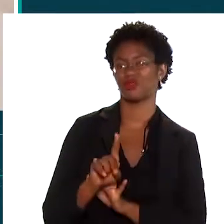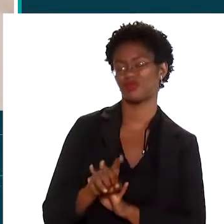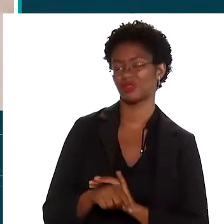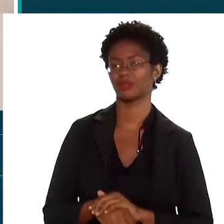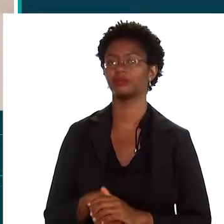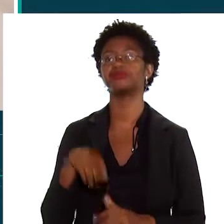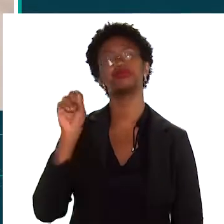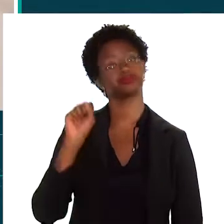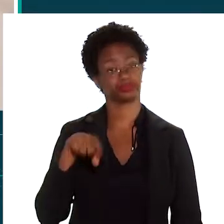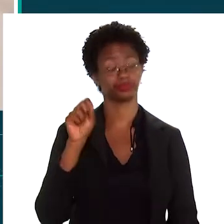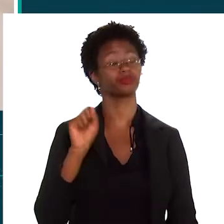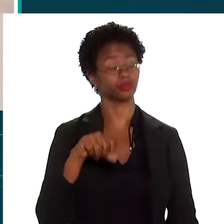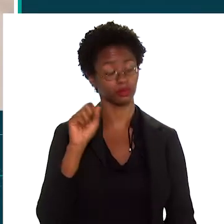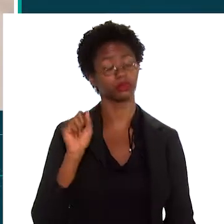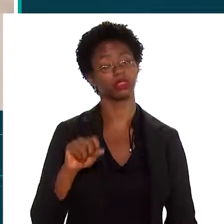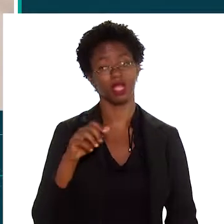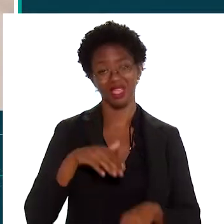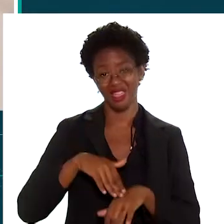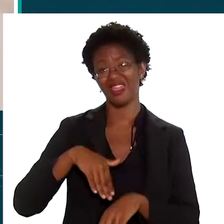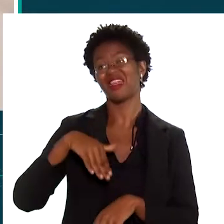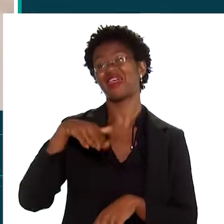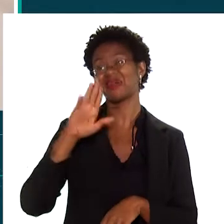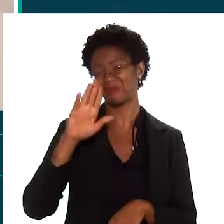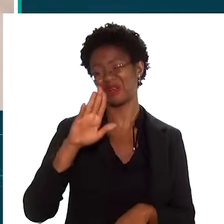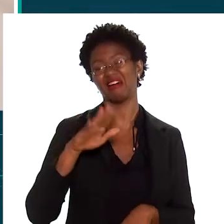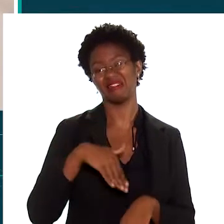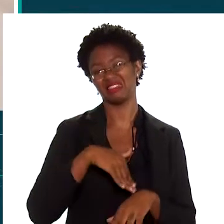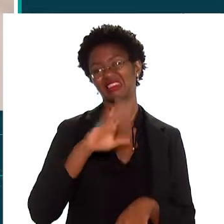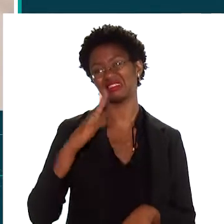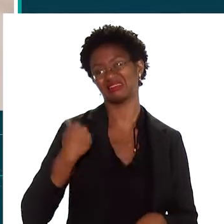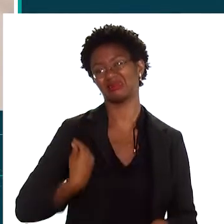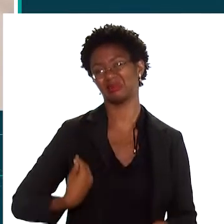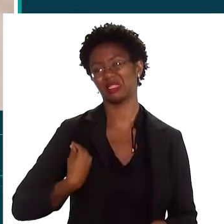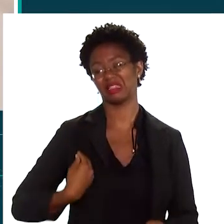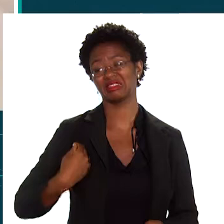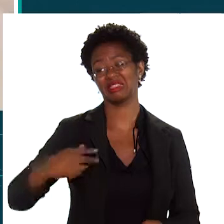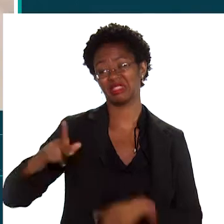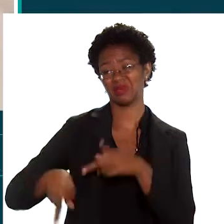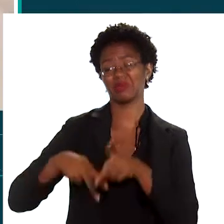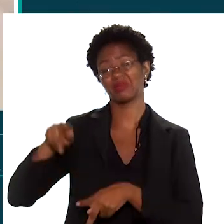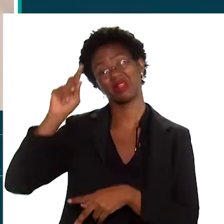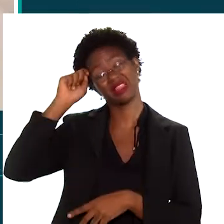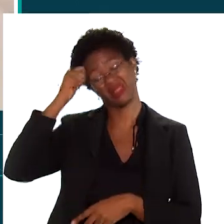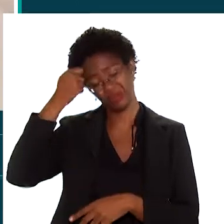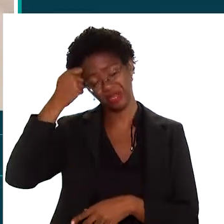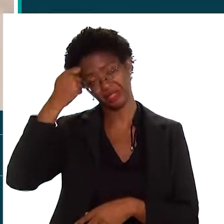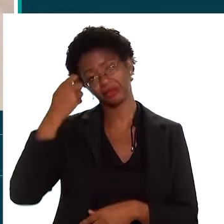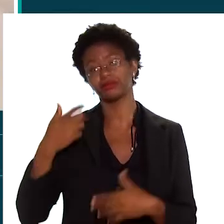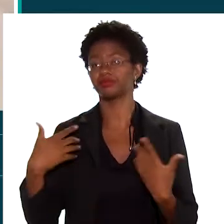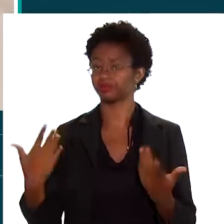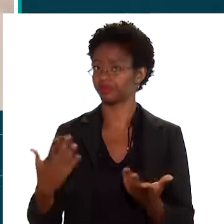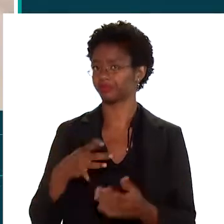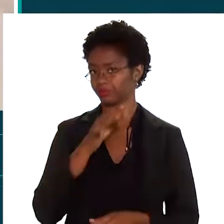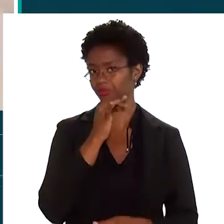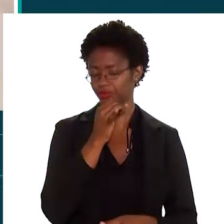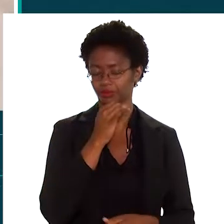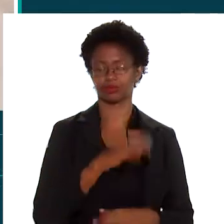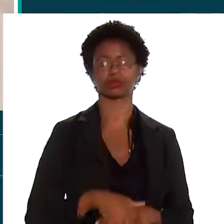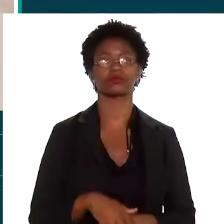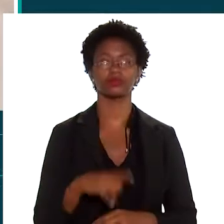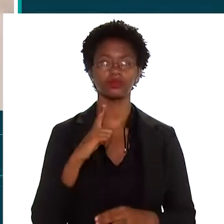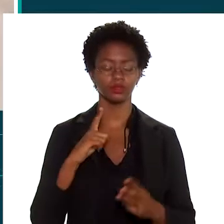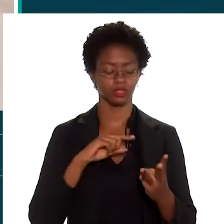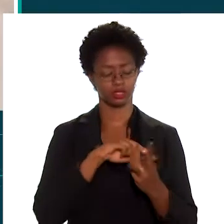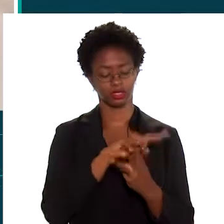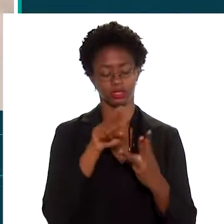Ótima pergunta. A resposta é sim. É mais prevalente na população negra, tanto é que a gente